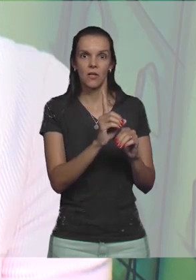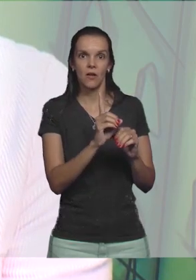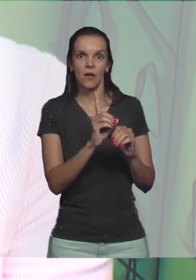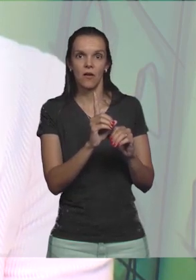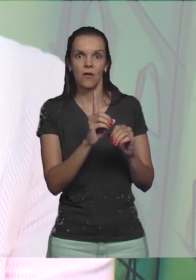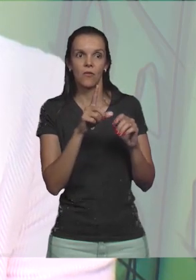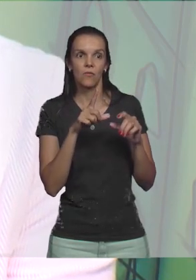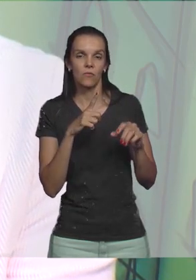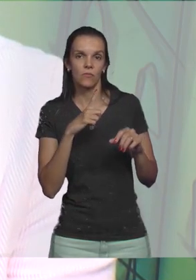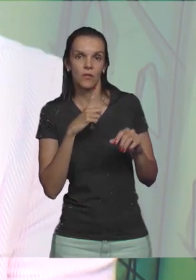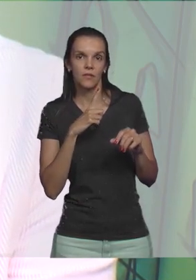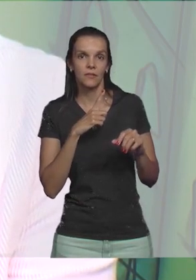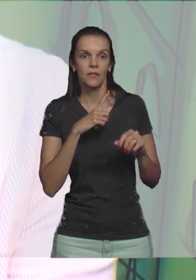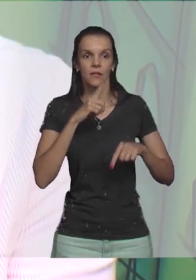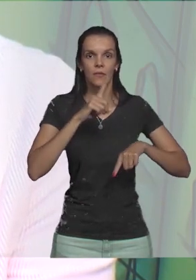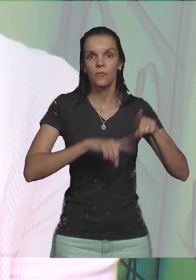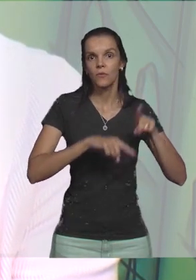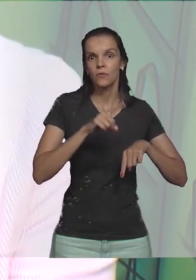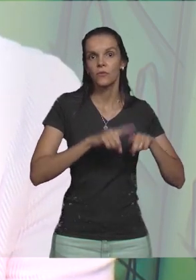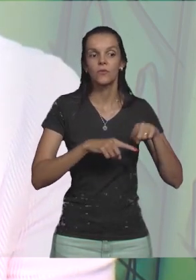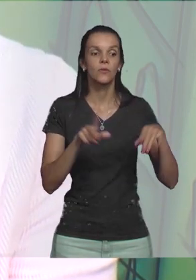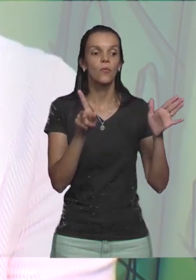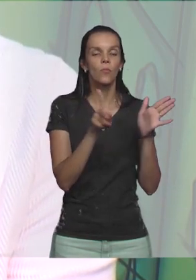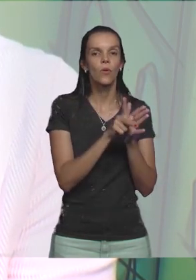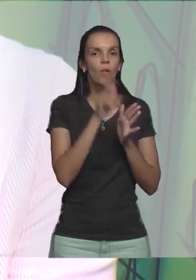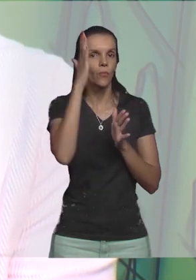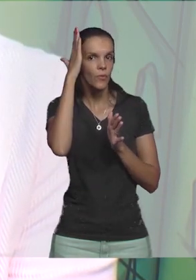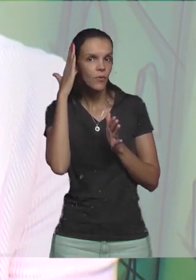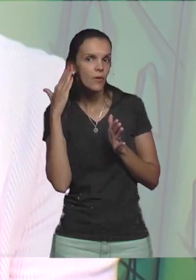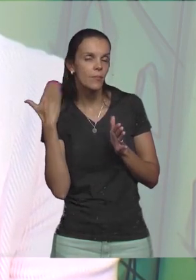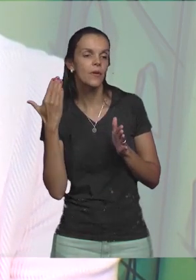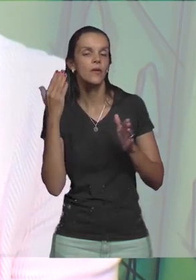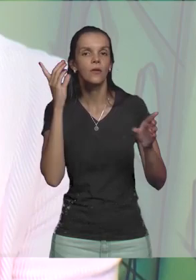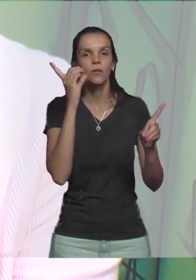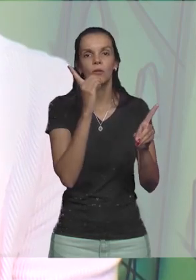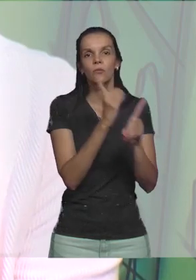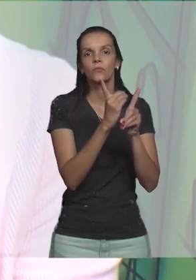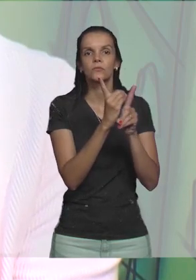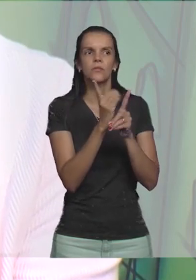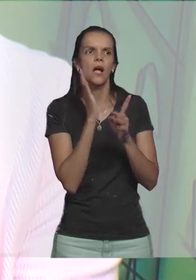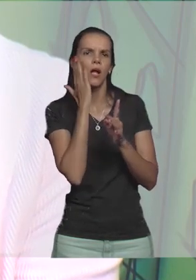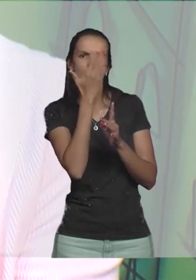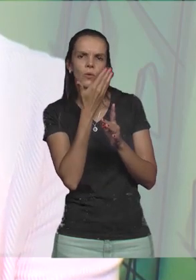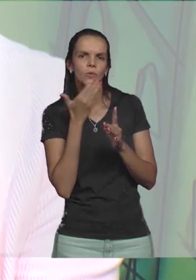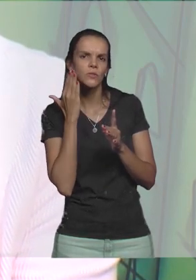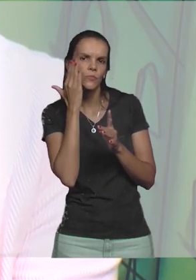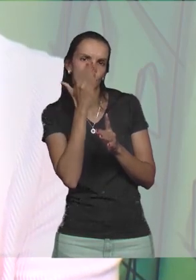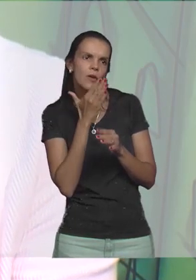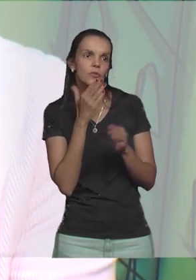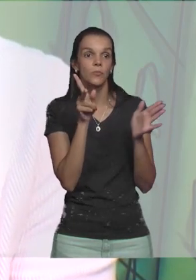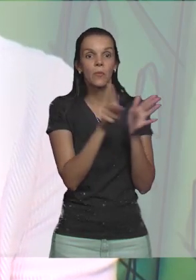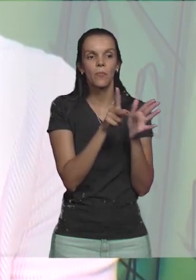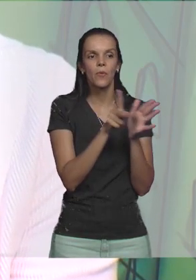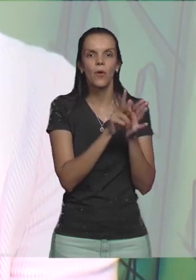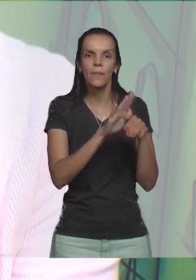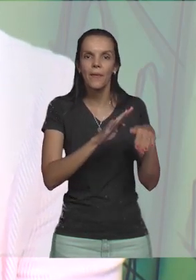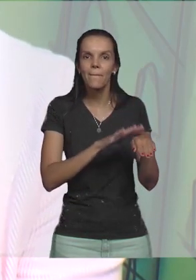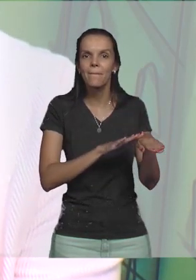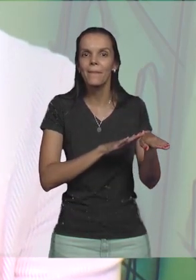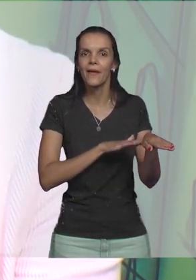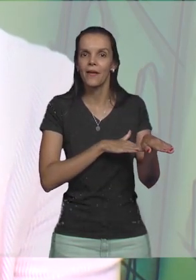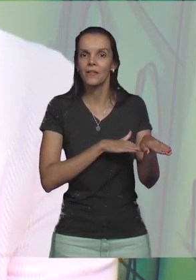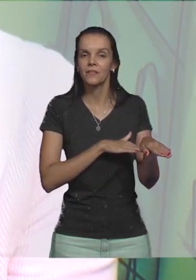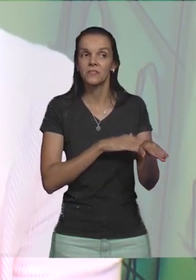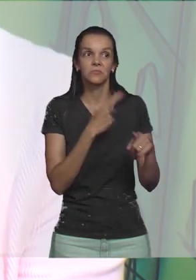estabelecimento e encontrar produtos para o teu cabelo. Encontrar cosméticos que foram feitos para a tua pele. Porque